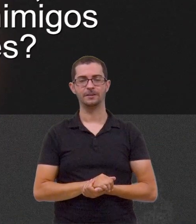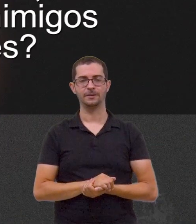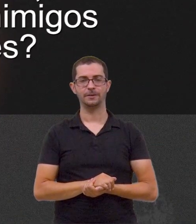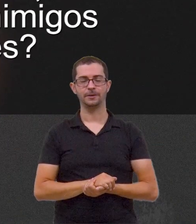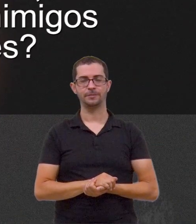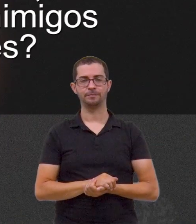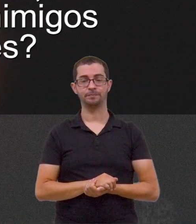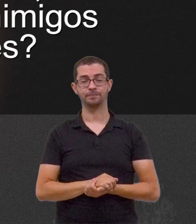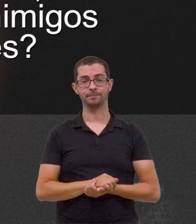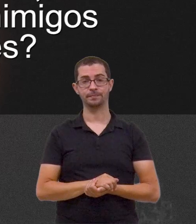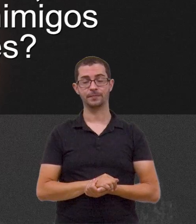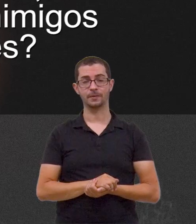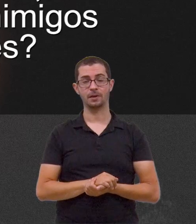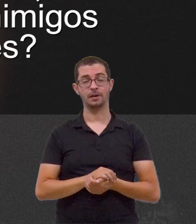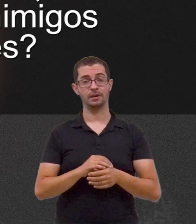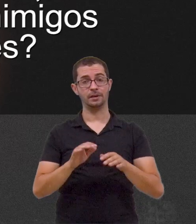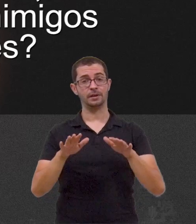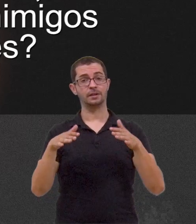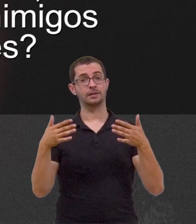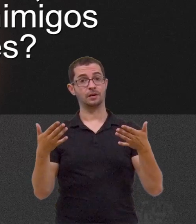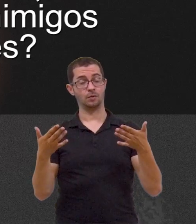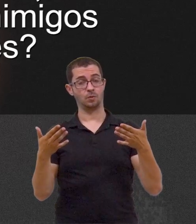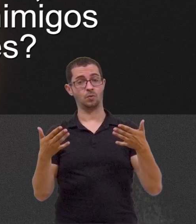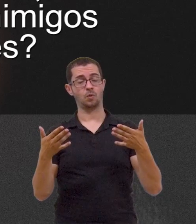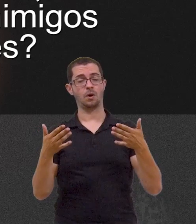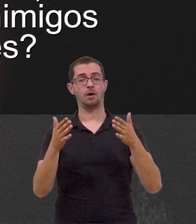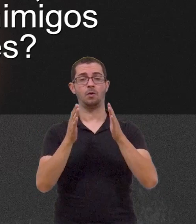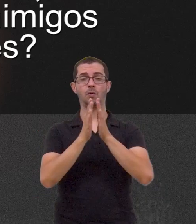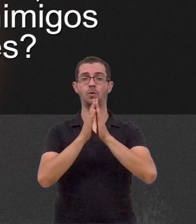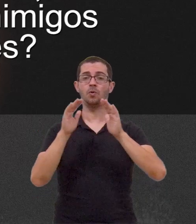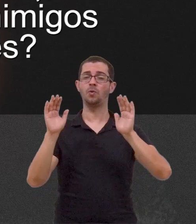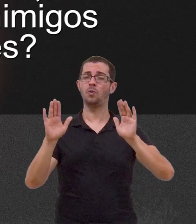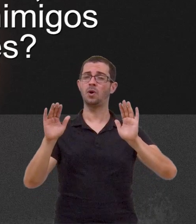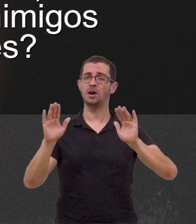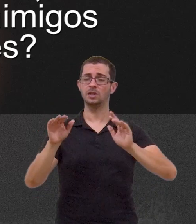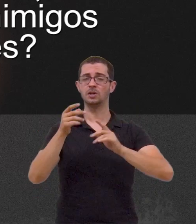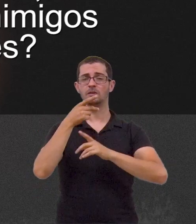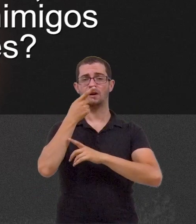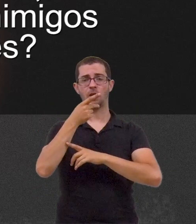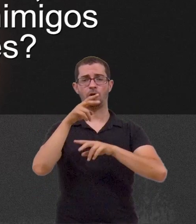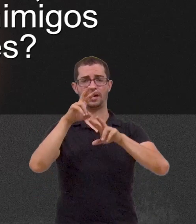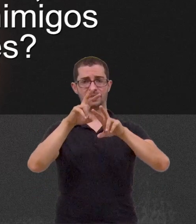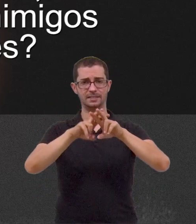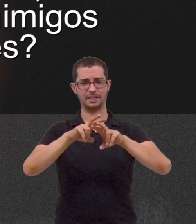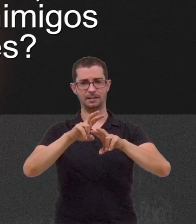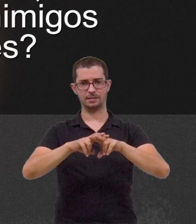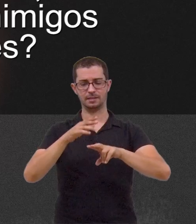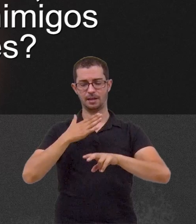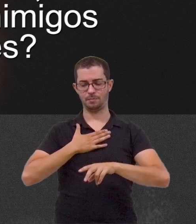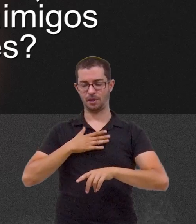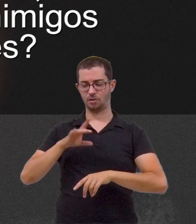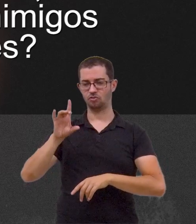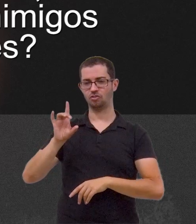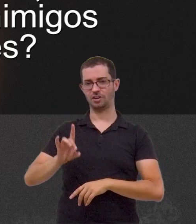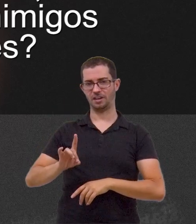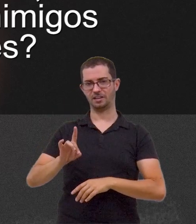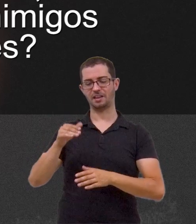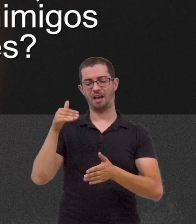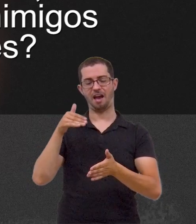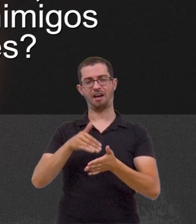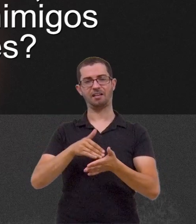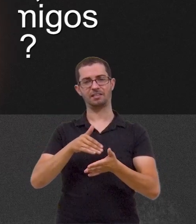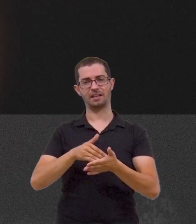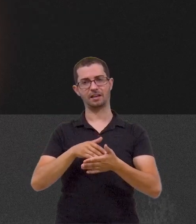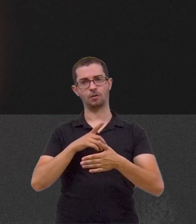Ora, a qual dos anjos jamais disse, assenta-te à minha direita, até que eu ponha os teus inimigos por estrado